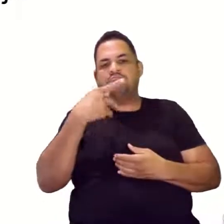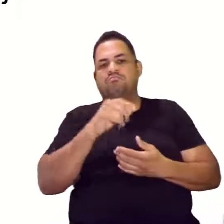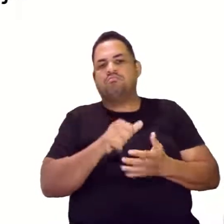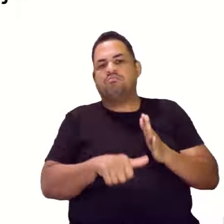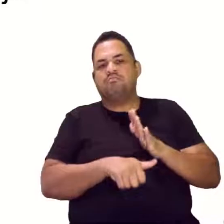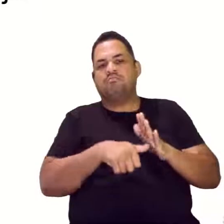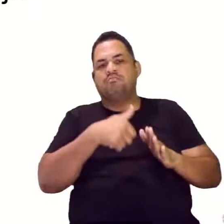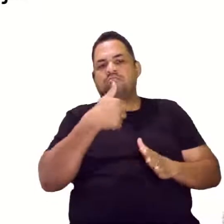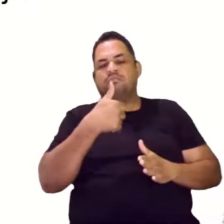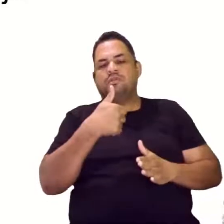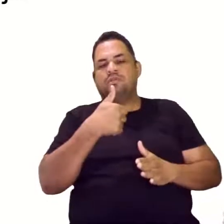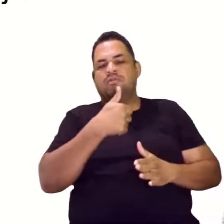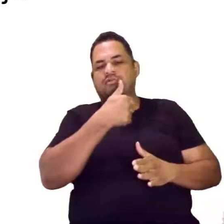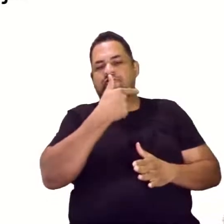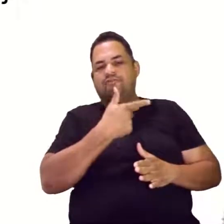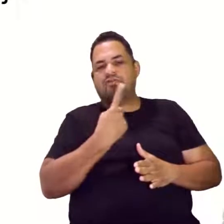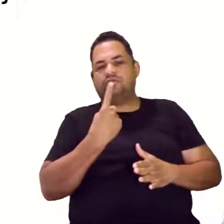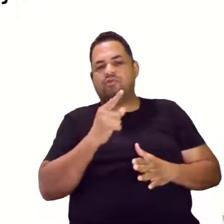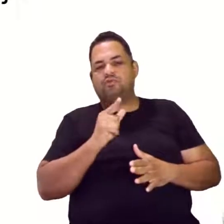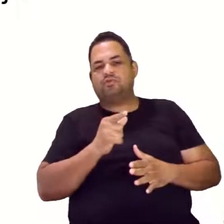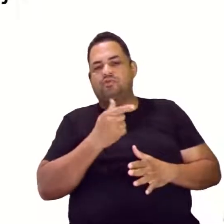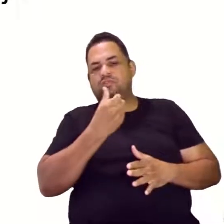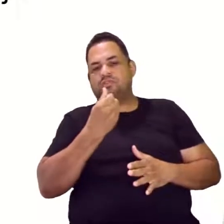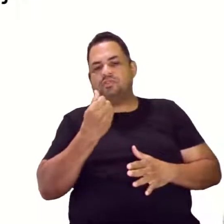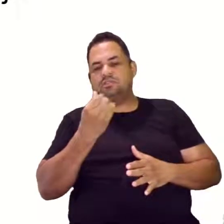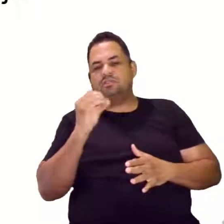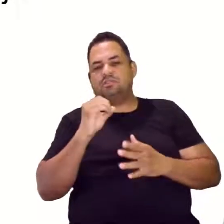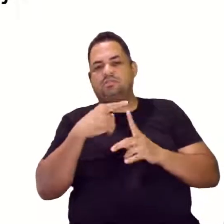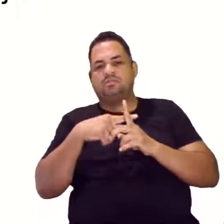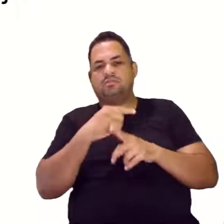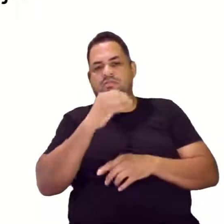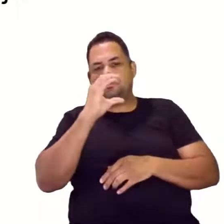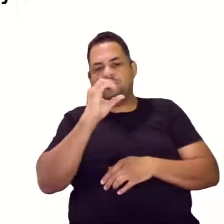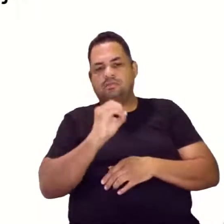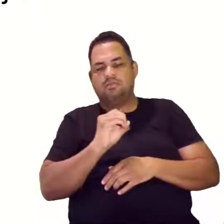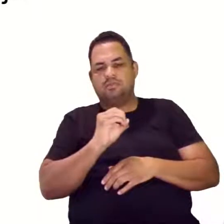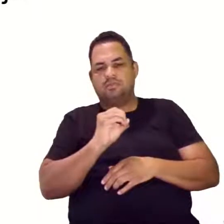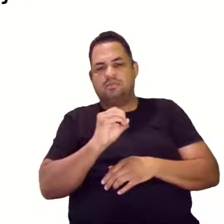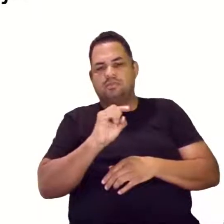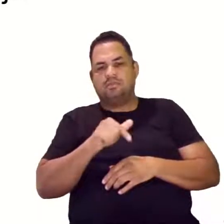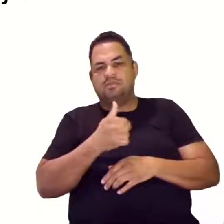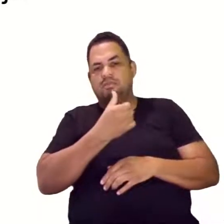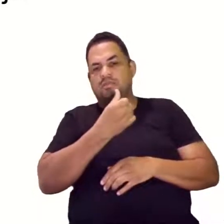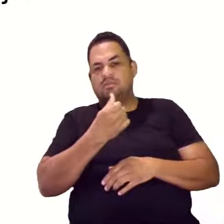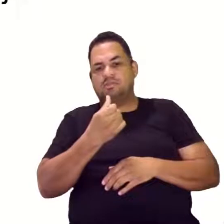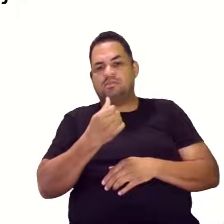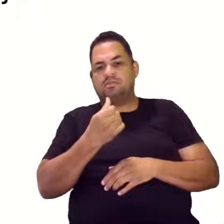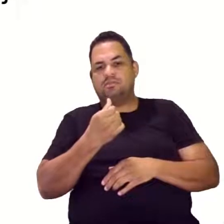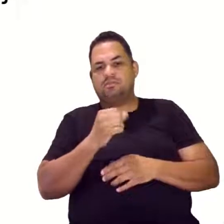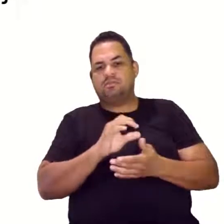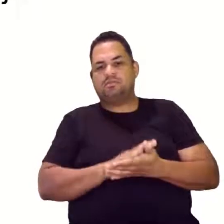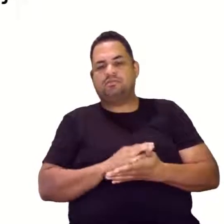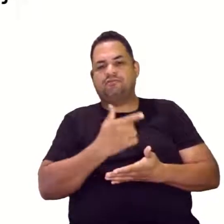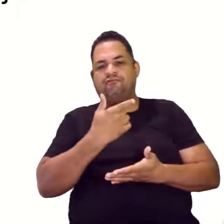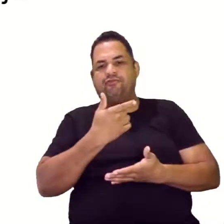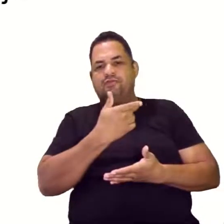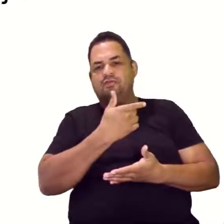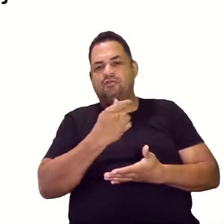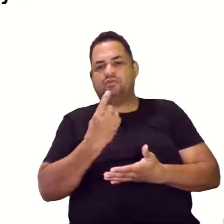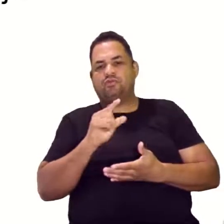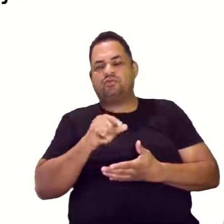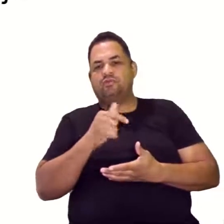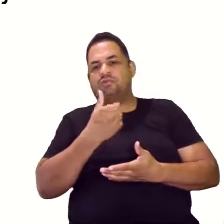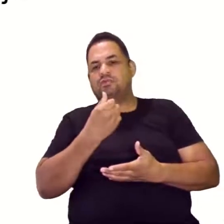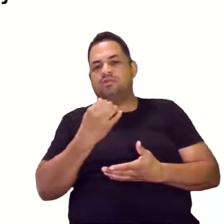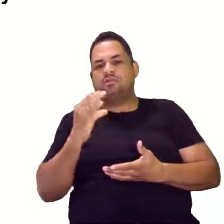ó, o primeiro 21,60 mais o segundo que é 60 vezes isso, né? 21,60. 21,60,